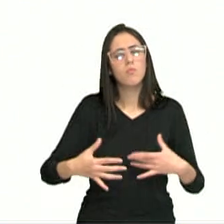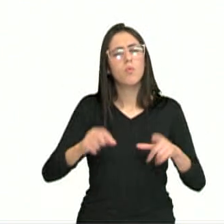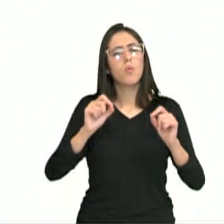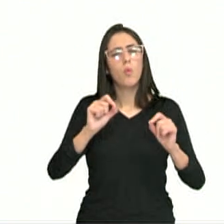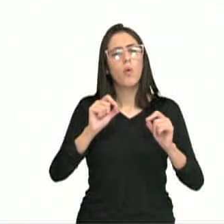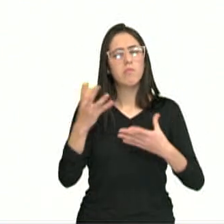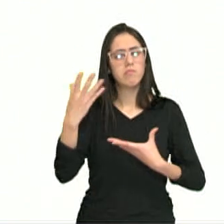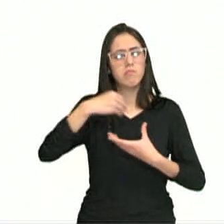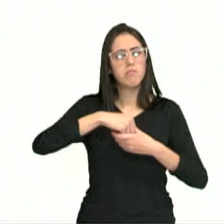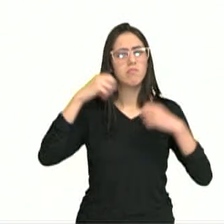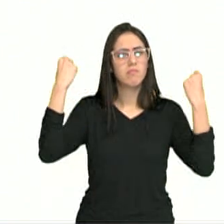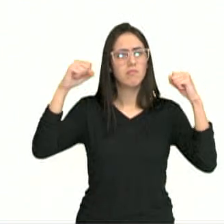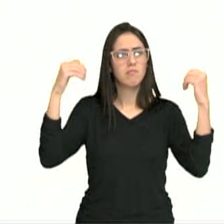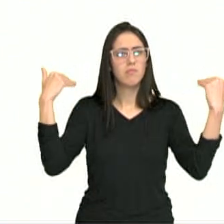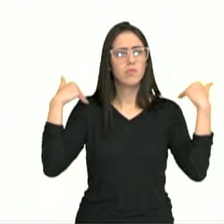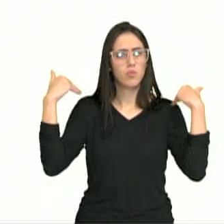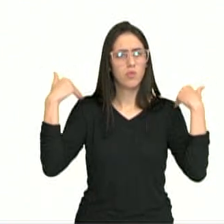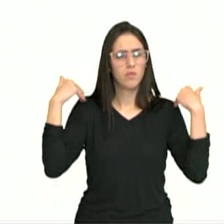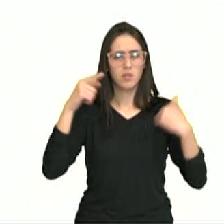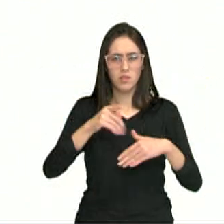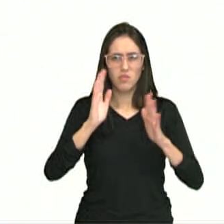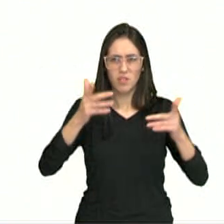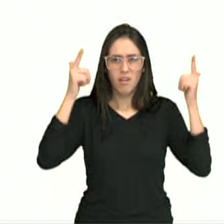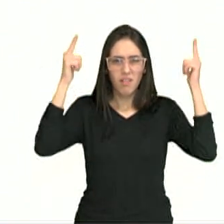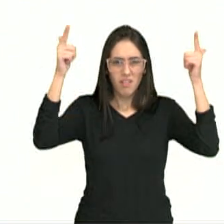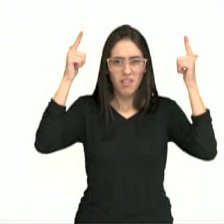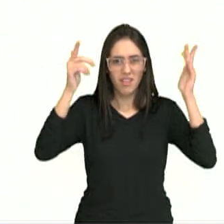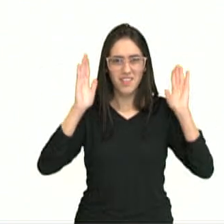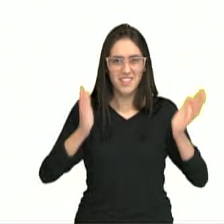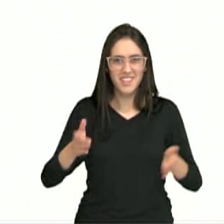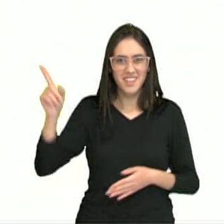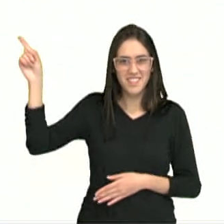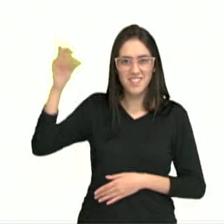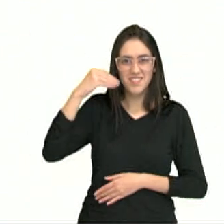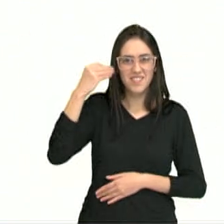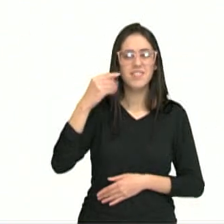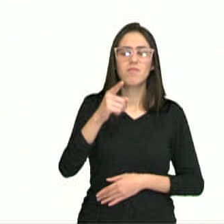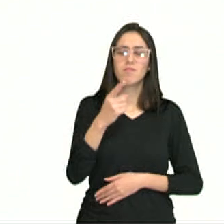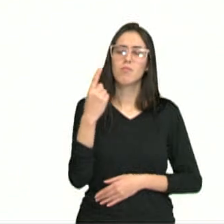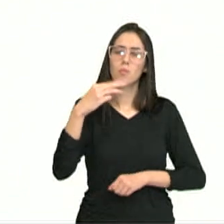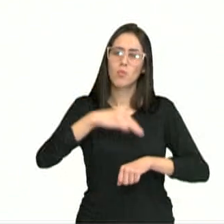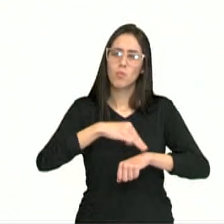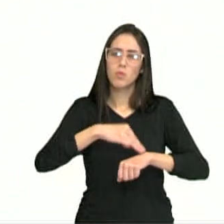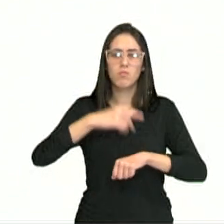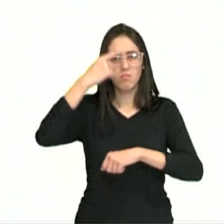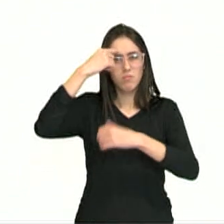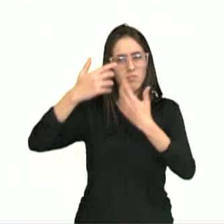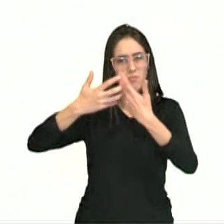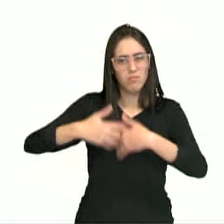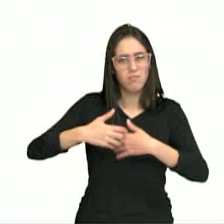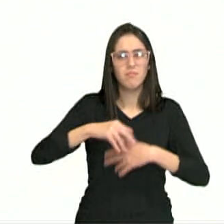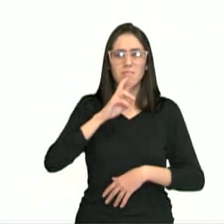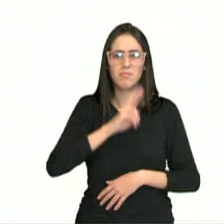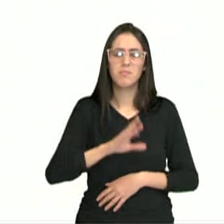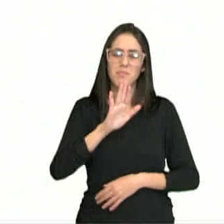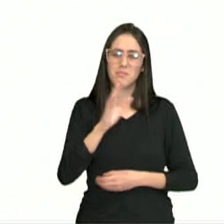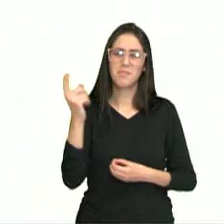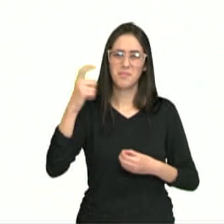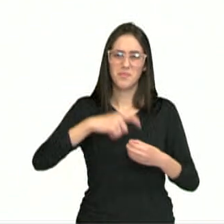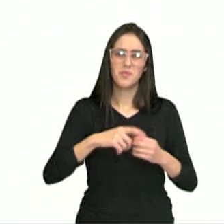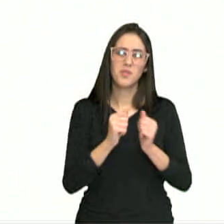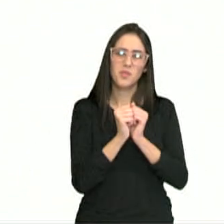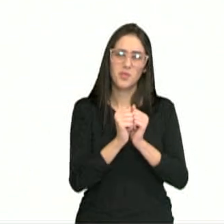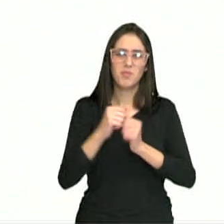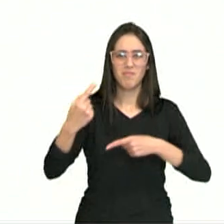educação física. Você já se aventurou no parkour? Eu vou dar um minutinho para vocês refletirem sobre isso e daqui a pouquinho nós